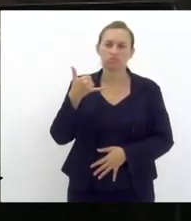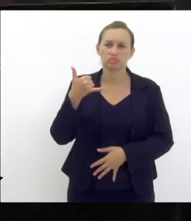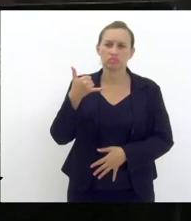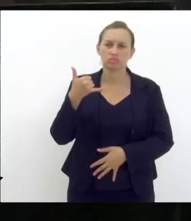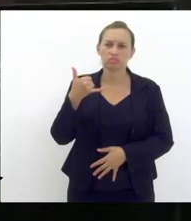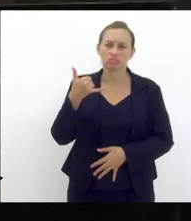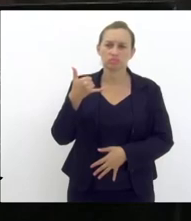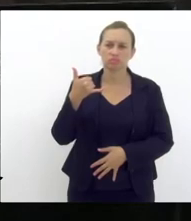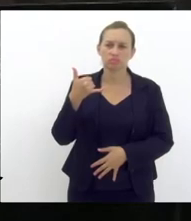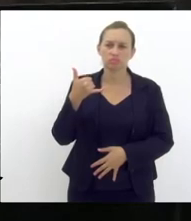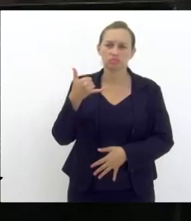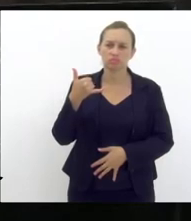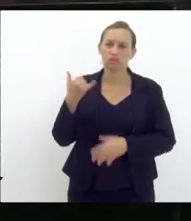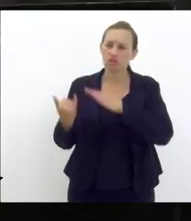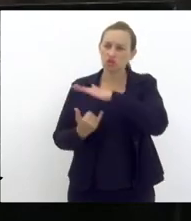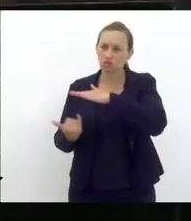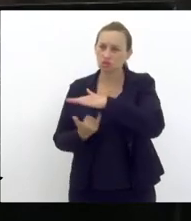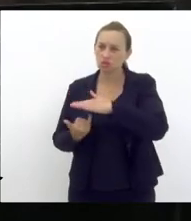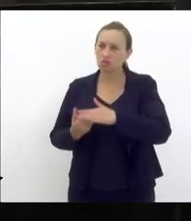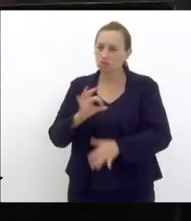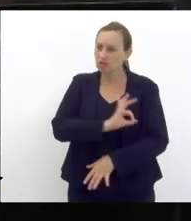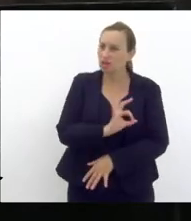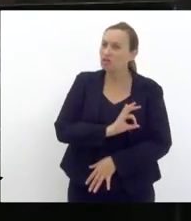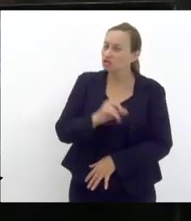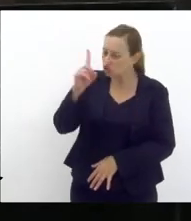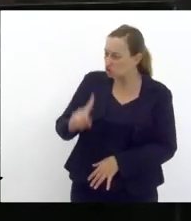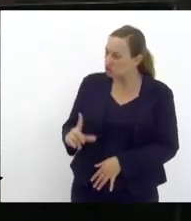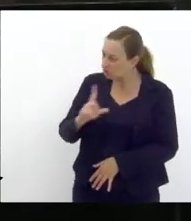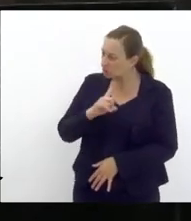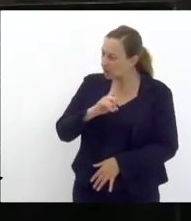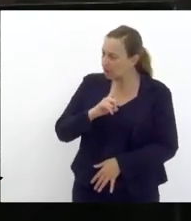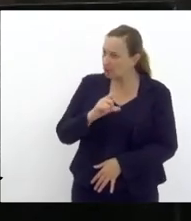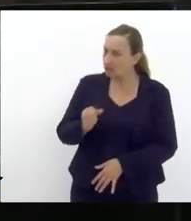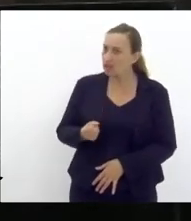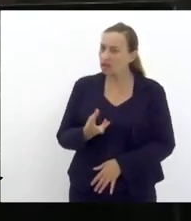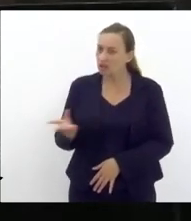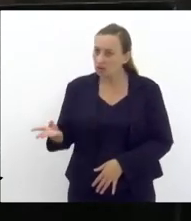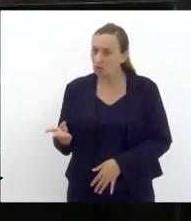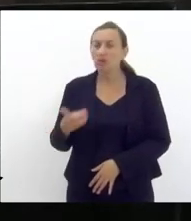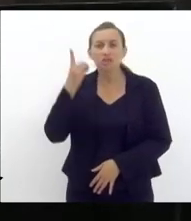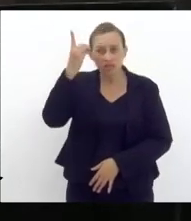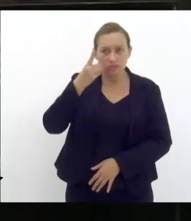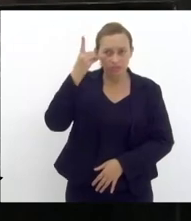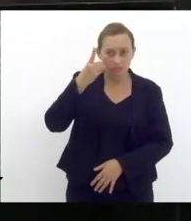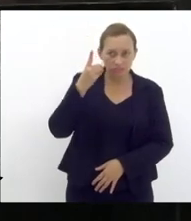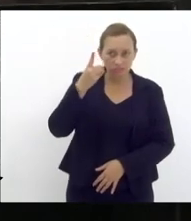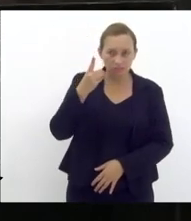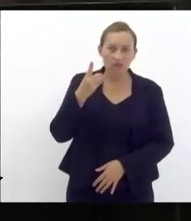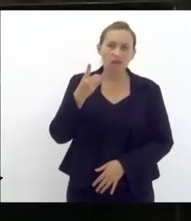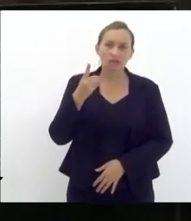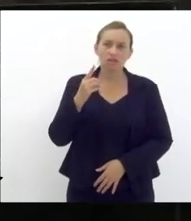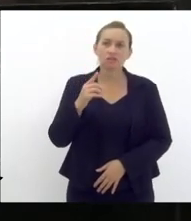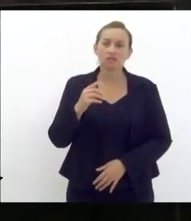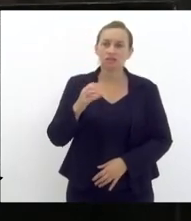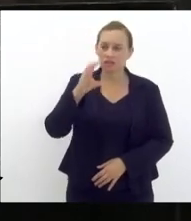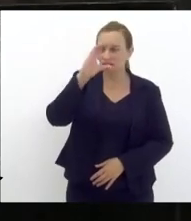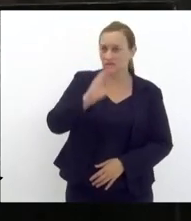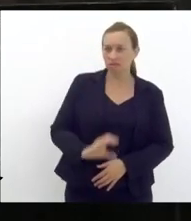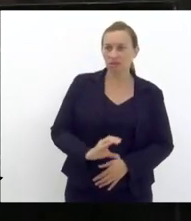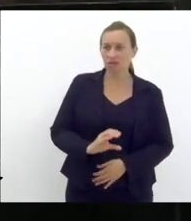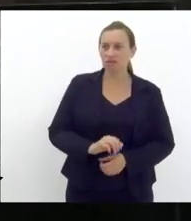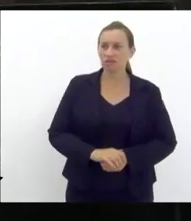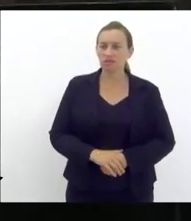a instituição policial é porque ela tem direito enquanto nem enquanto deputada somente mas também quanto cidadã